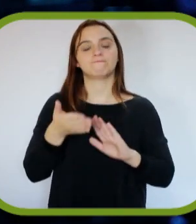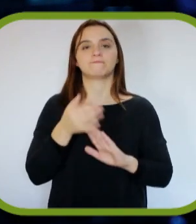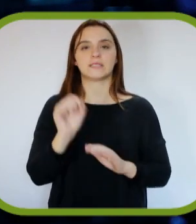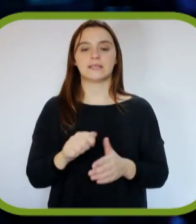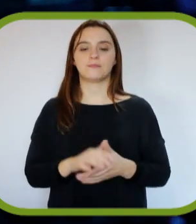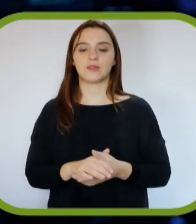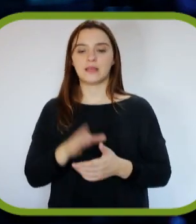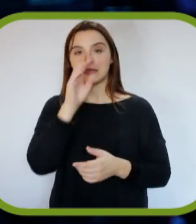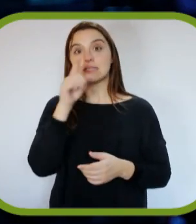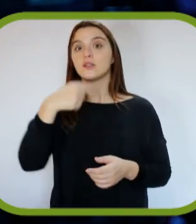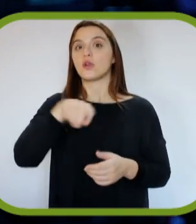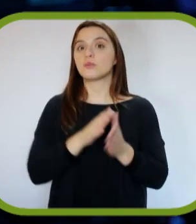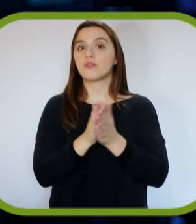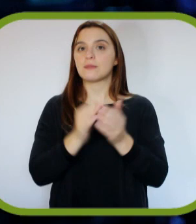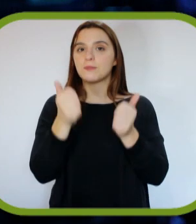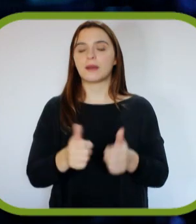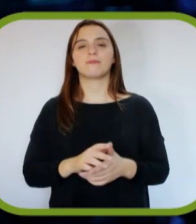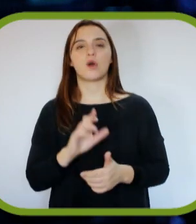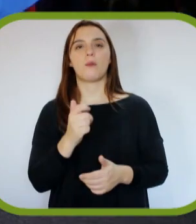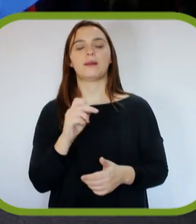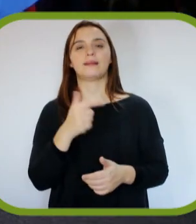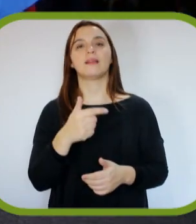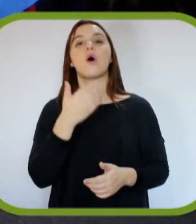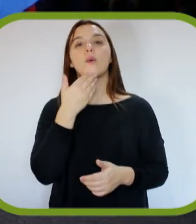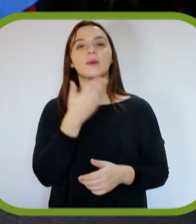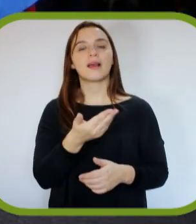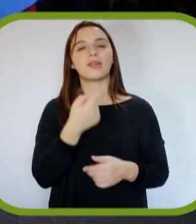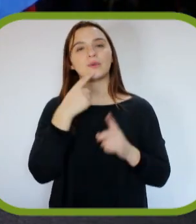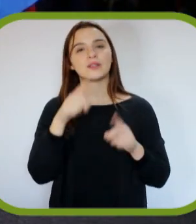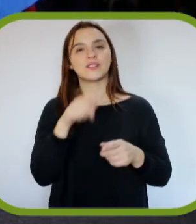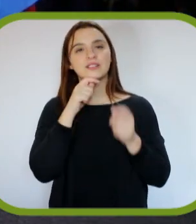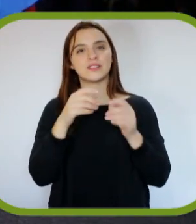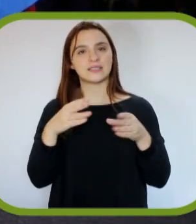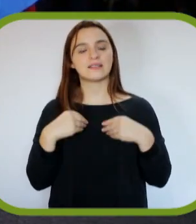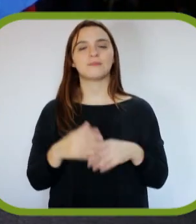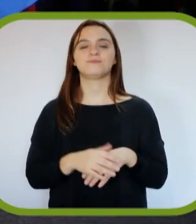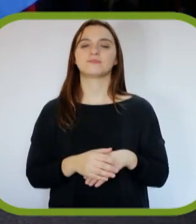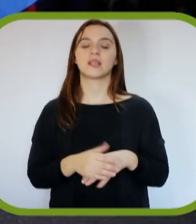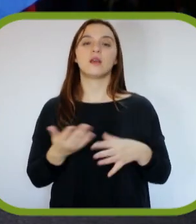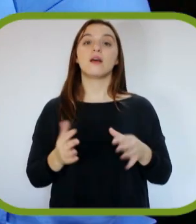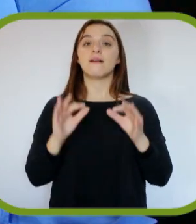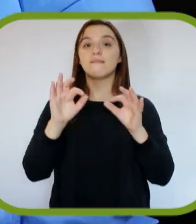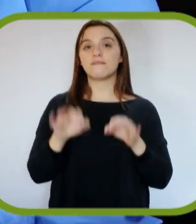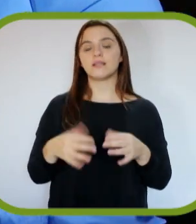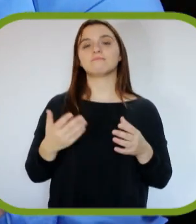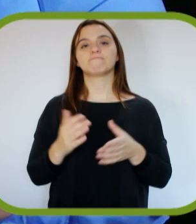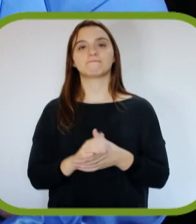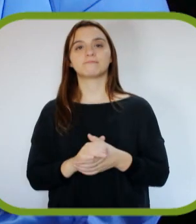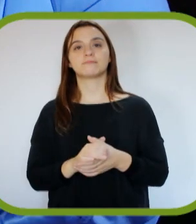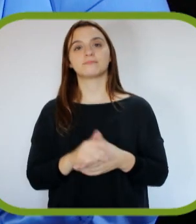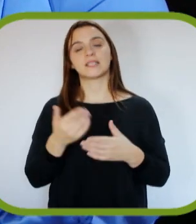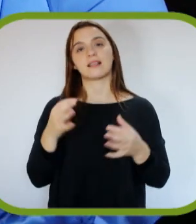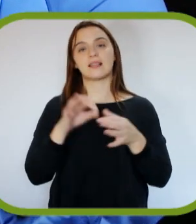of acceleration here if we use them correctly. Robert, thank you once again for accepting this interview. Termina assim